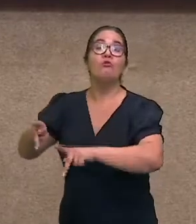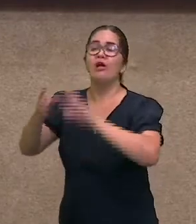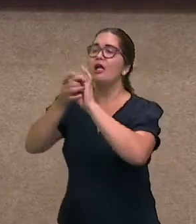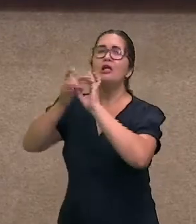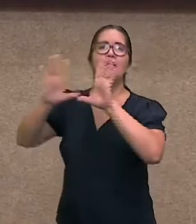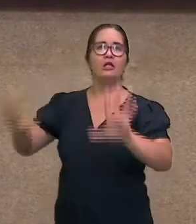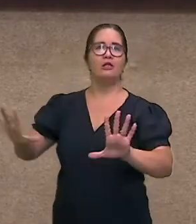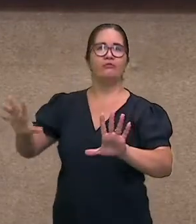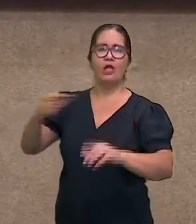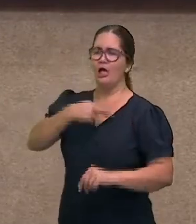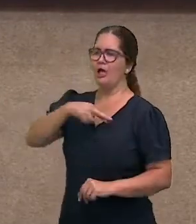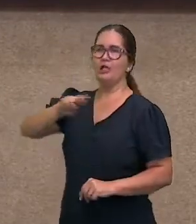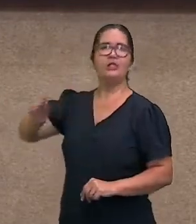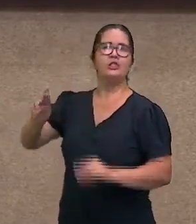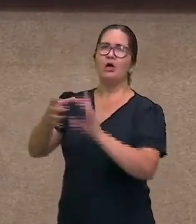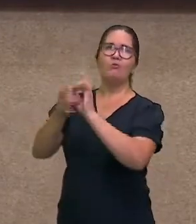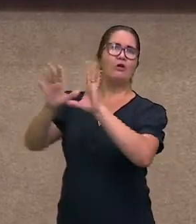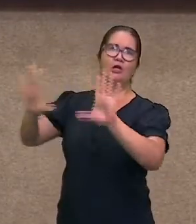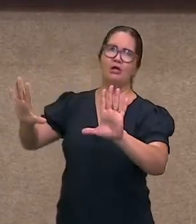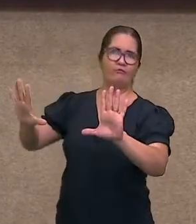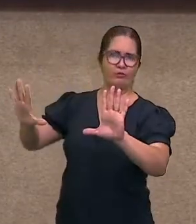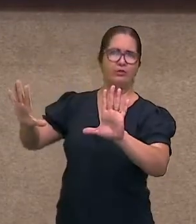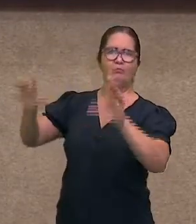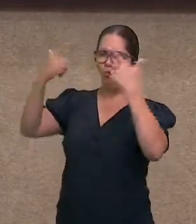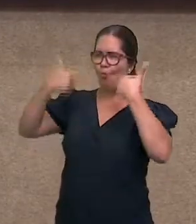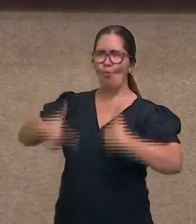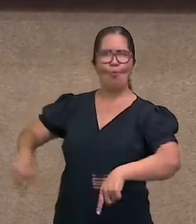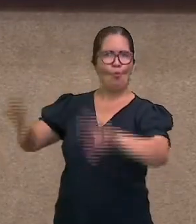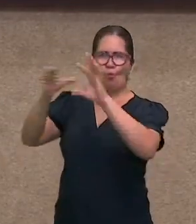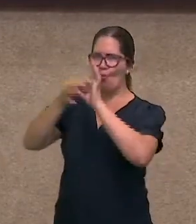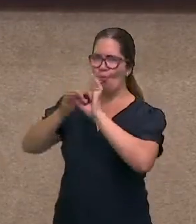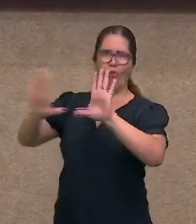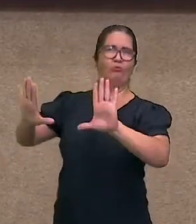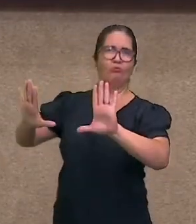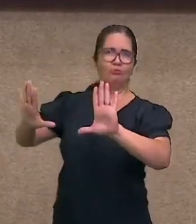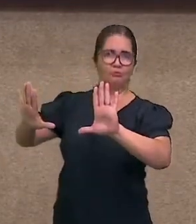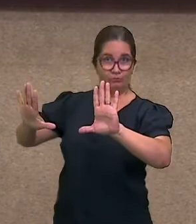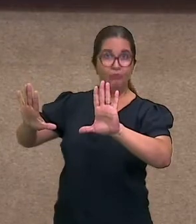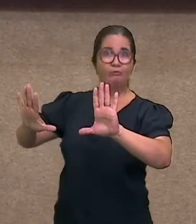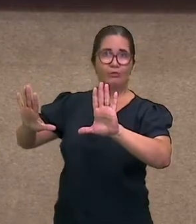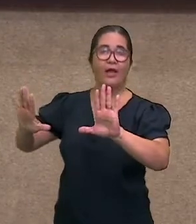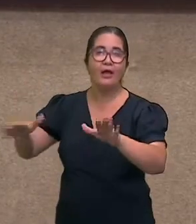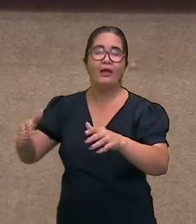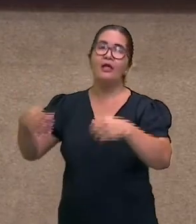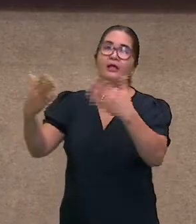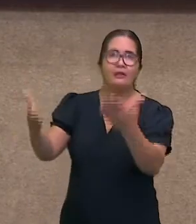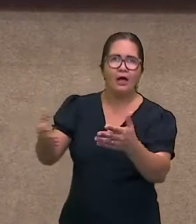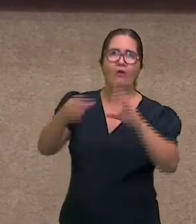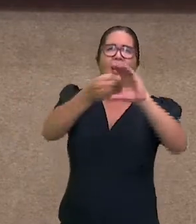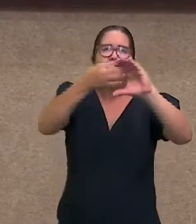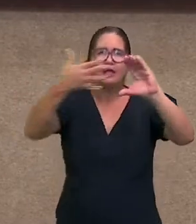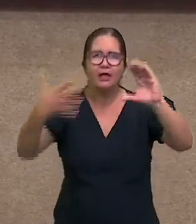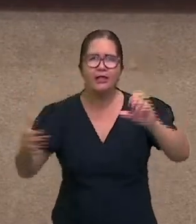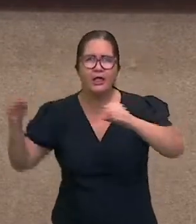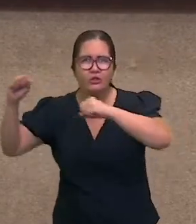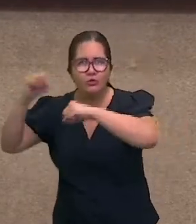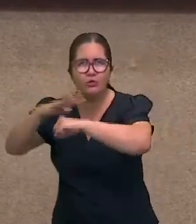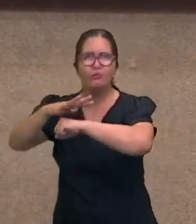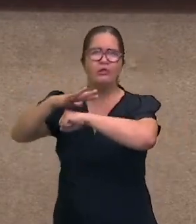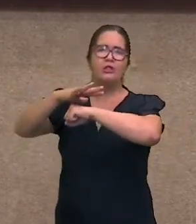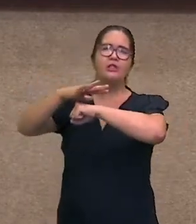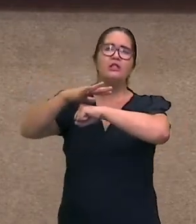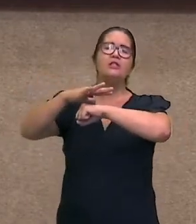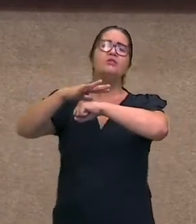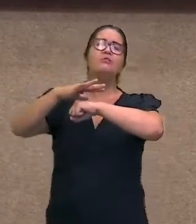Então, mais uma vez, essas características nos mostram que o iluminismo vivencia